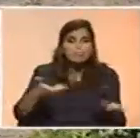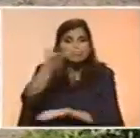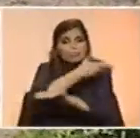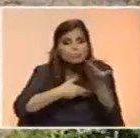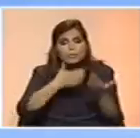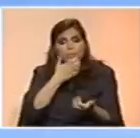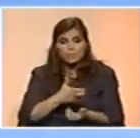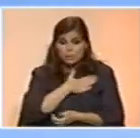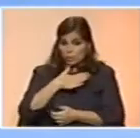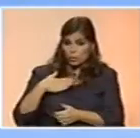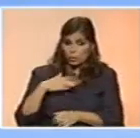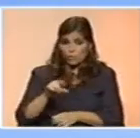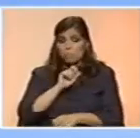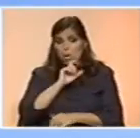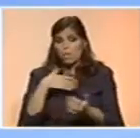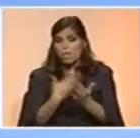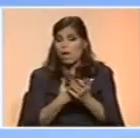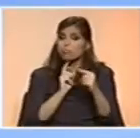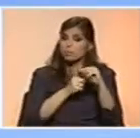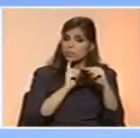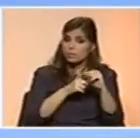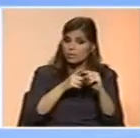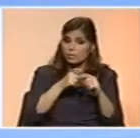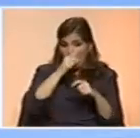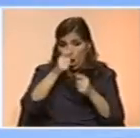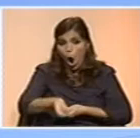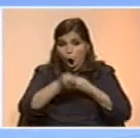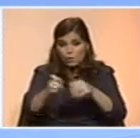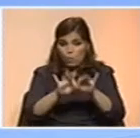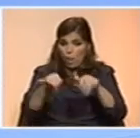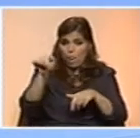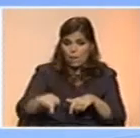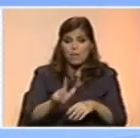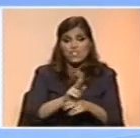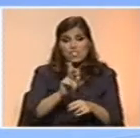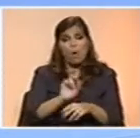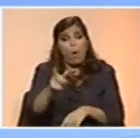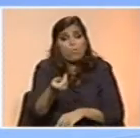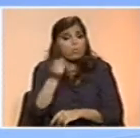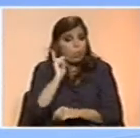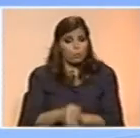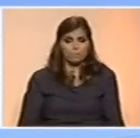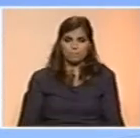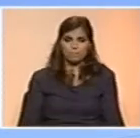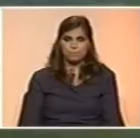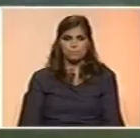e à saúde podem ser alguns dos benefícios de hortas como estas, quer seja vegetariano ou não.